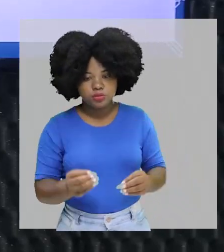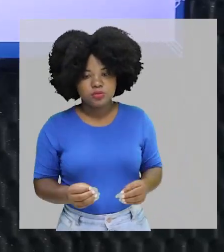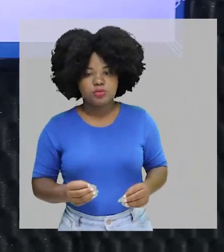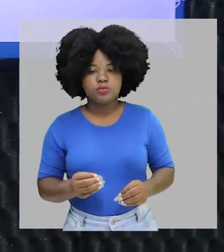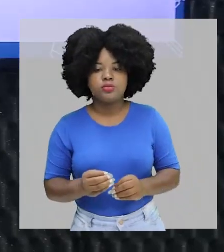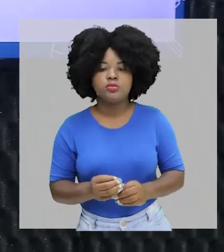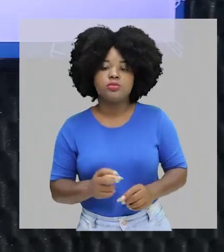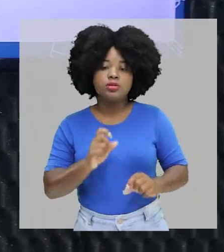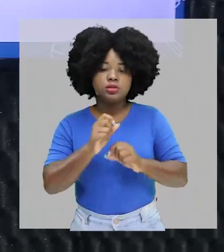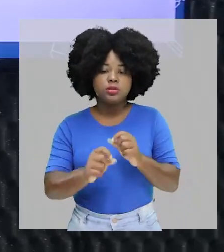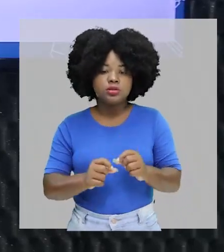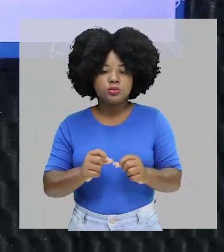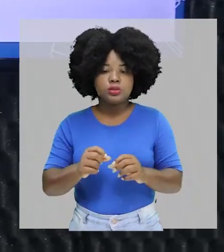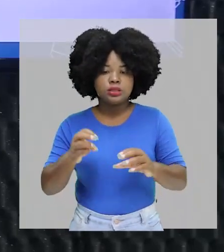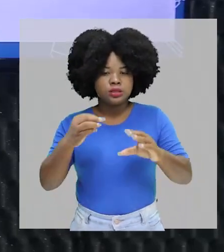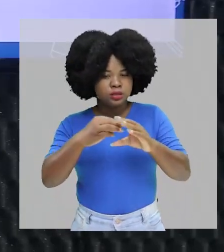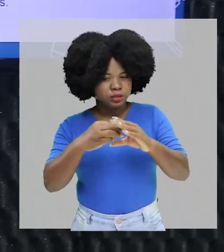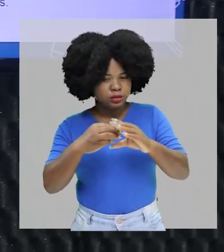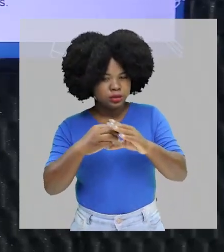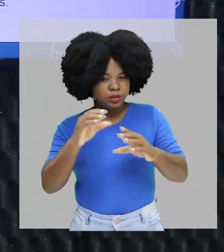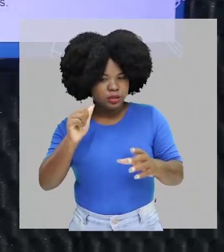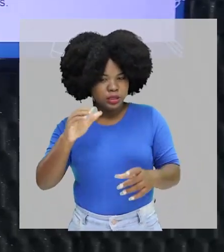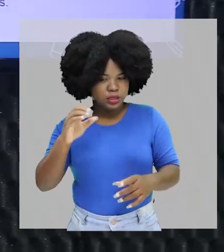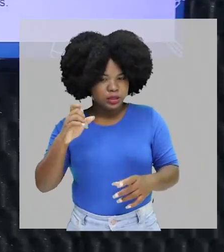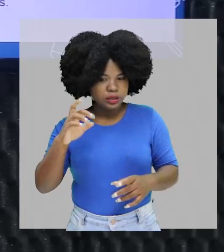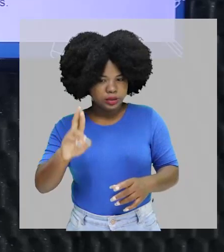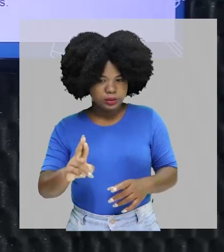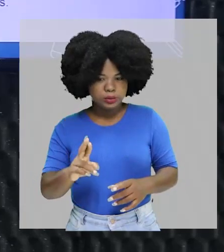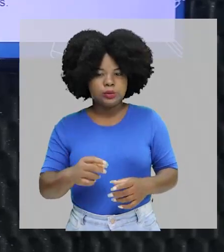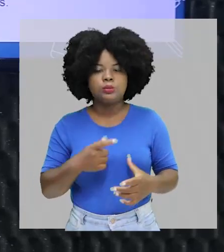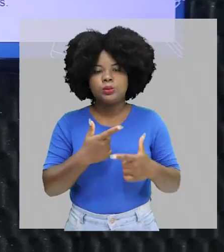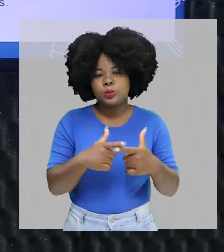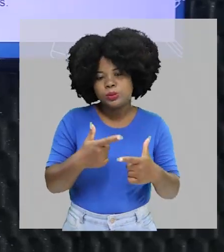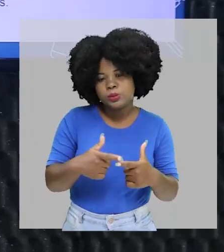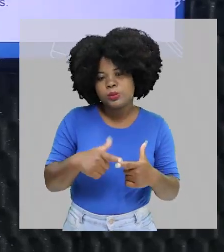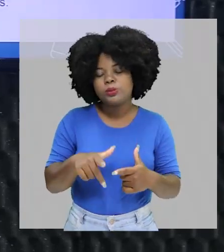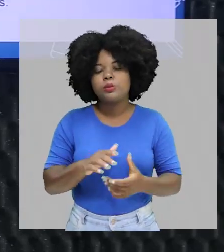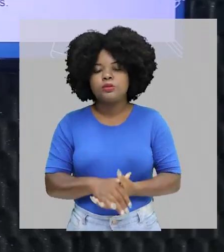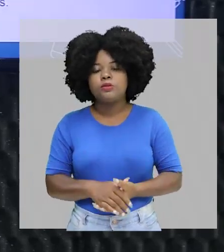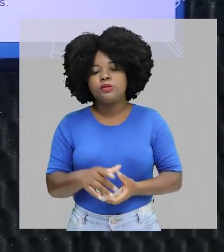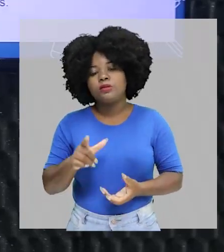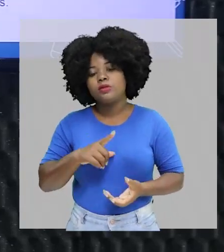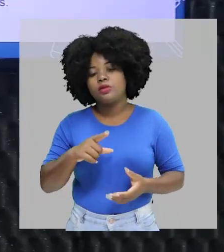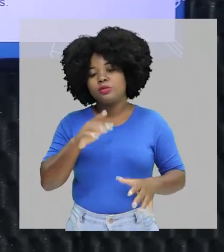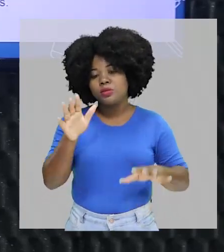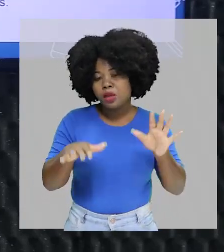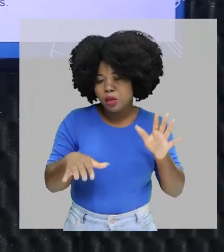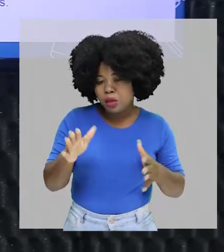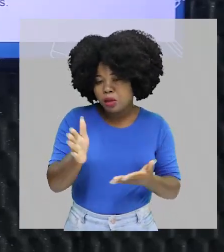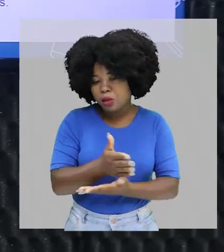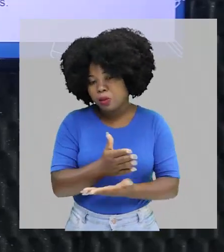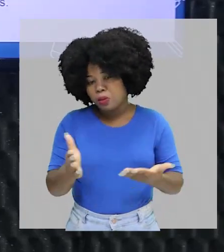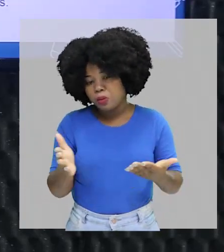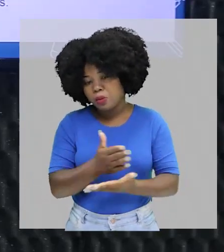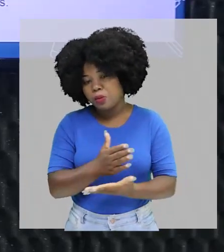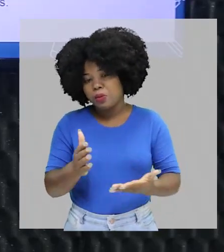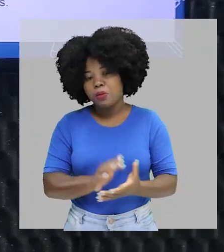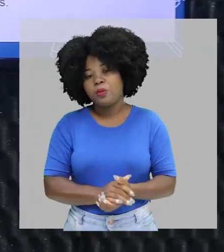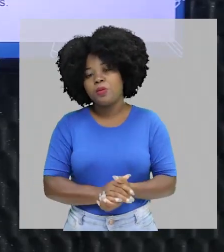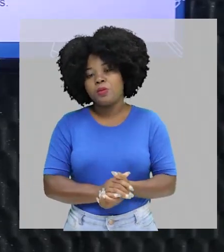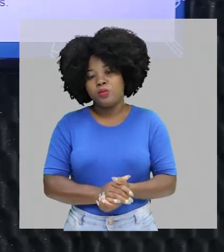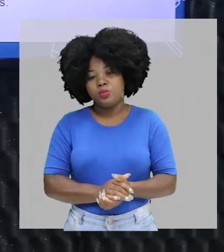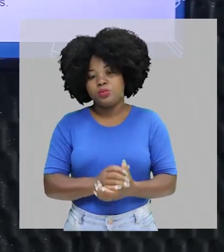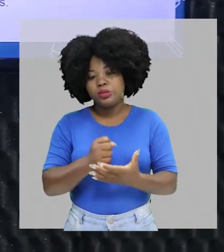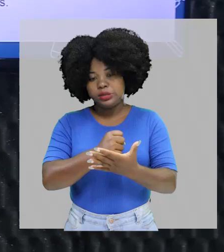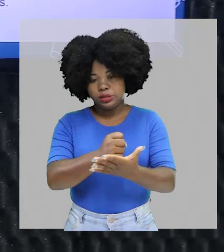daquele tumor, daquelas células cancerígenas. Então nós temos alguns benefícios do uso da